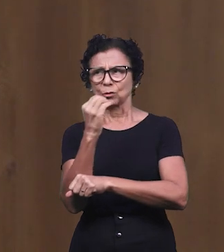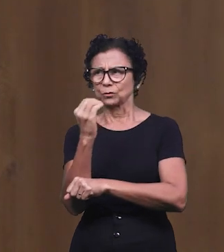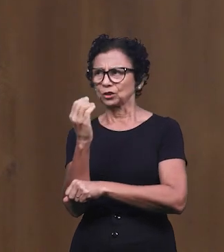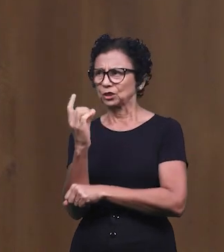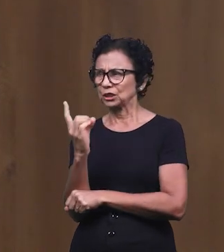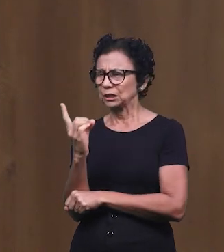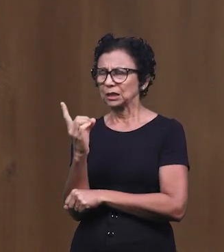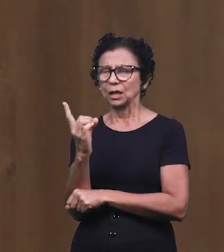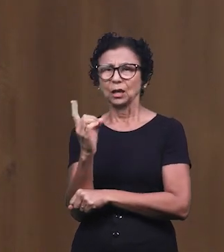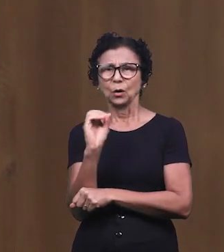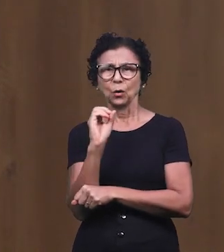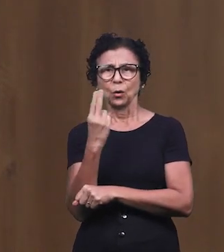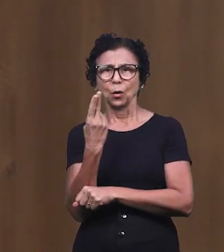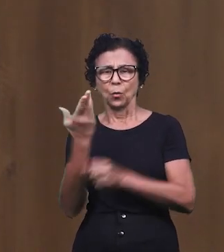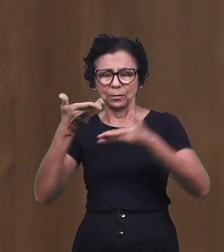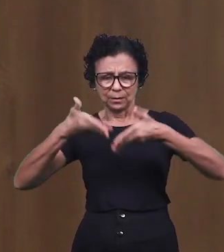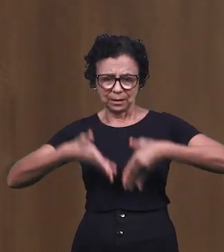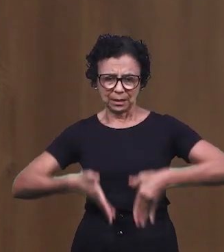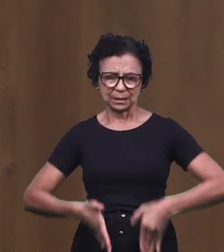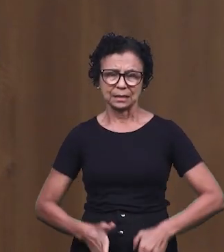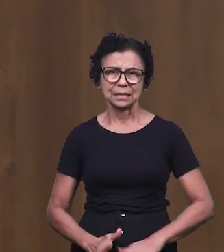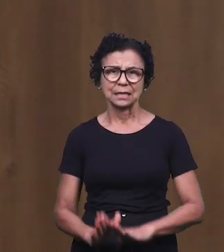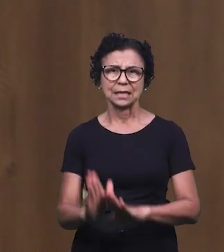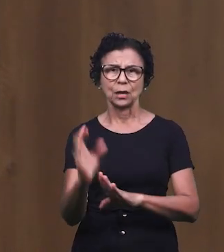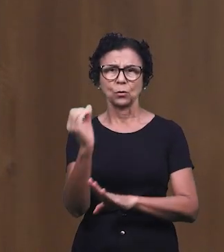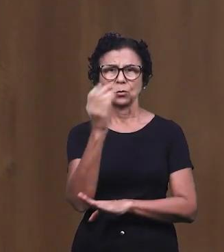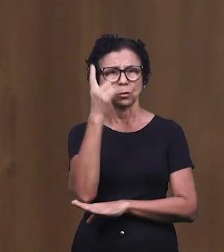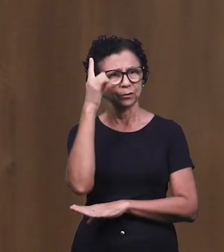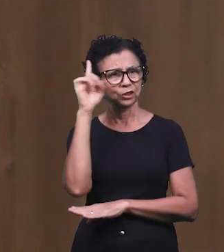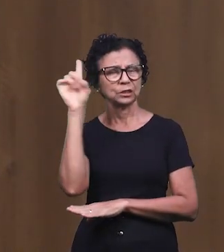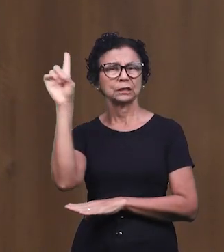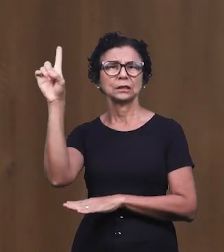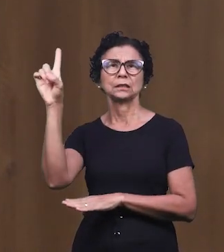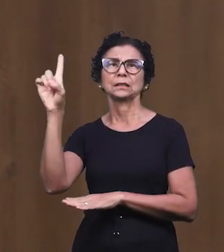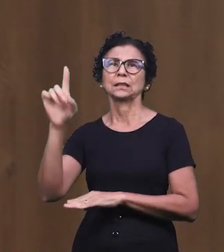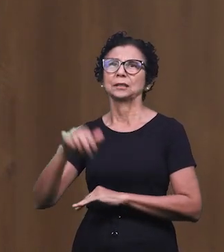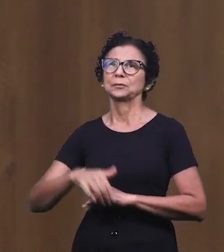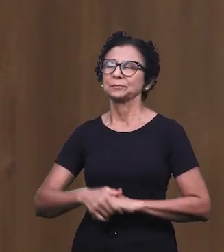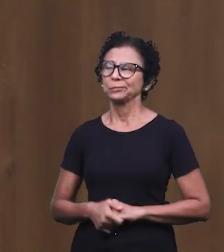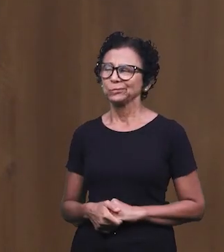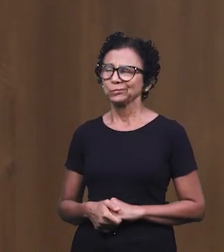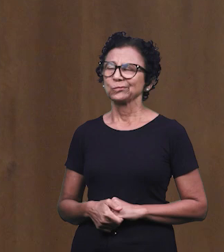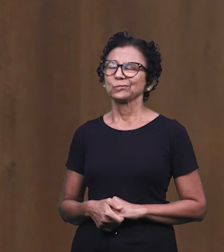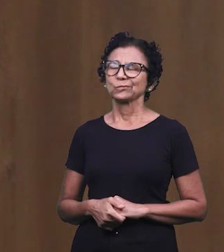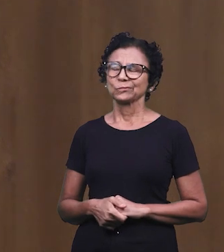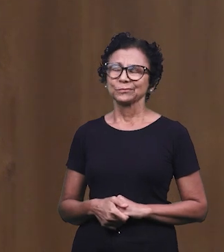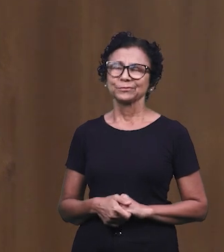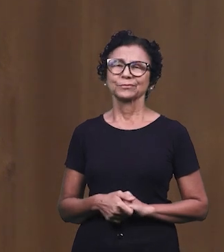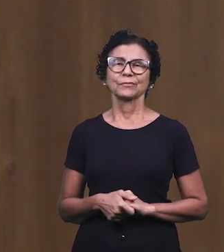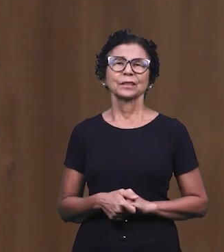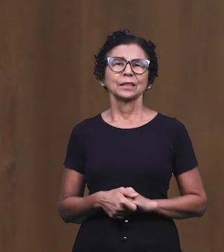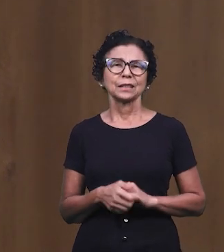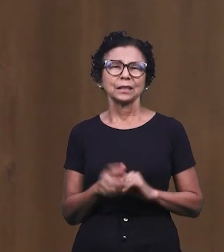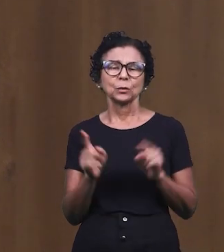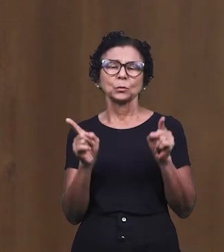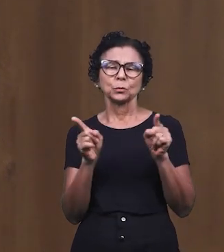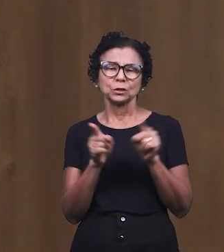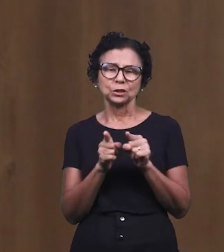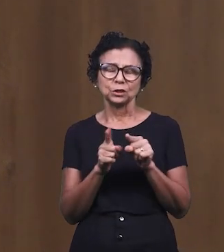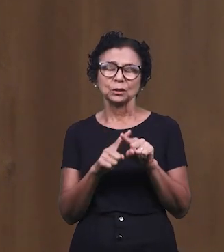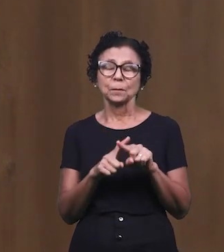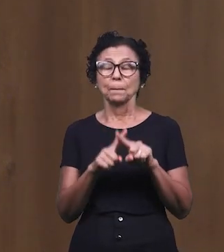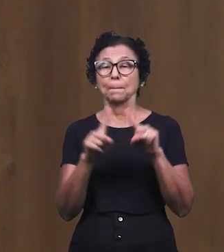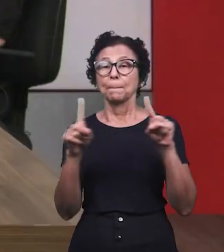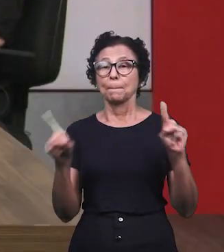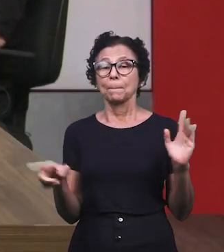gente for parar para pensar. Ele é curtinho, ele mas ele tem uma metáfora, um ensinamento, porque o que seria o Nasceu um